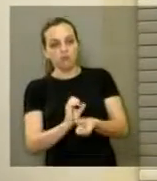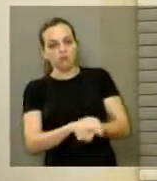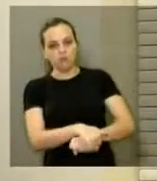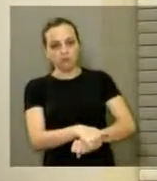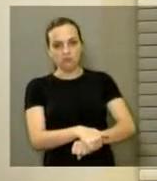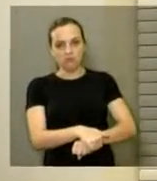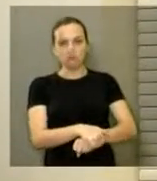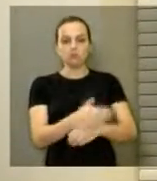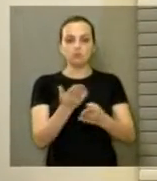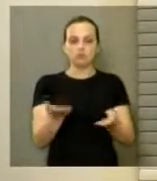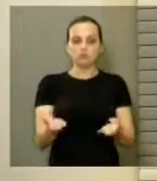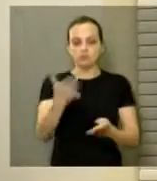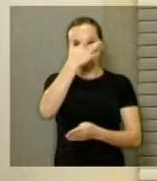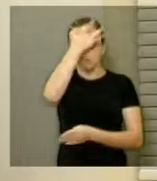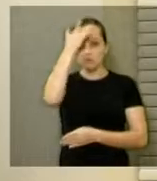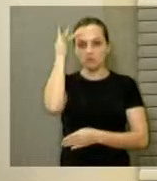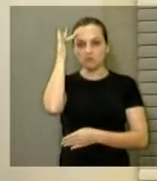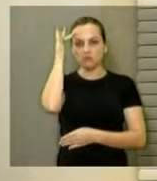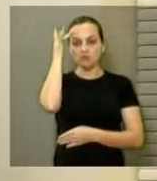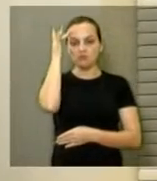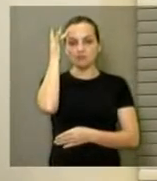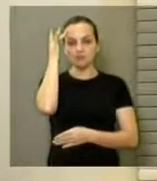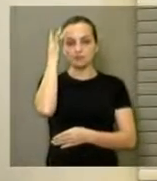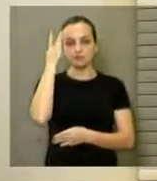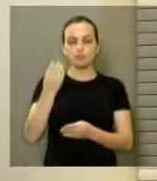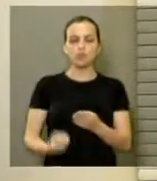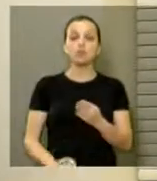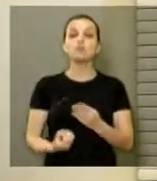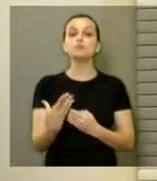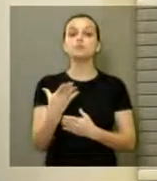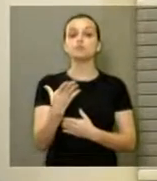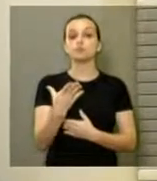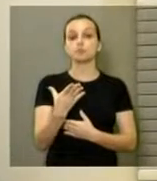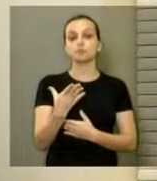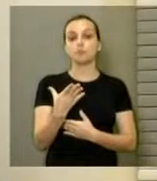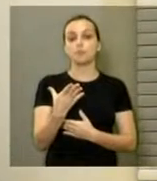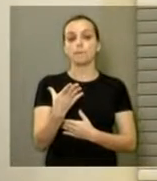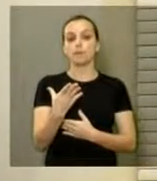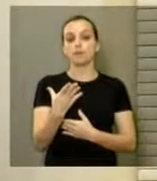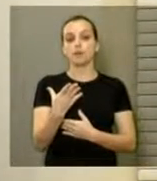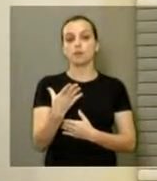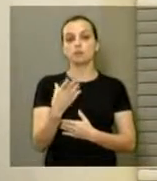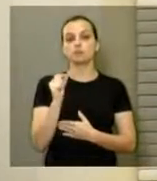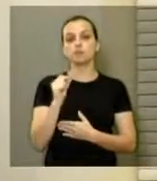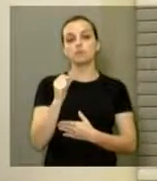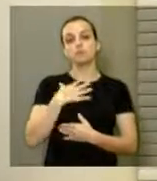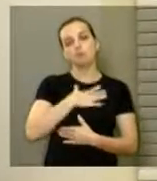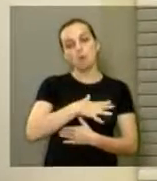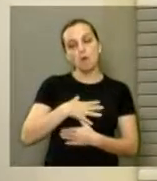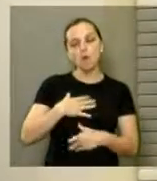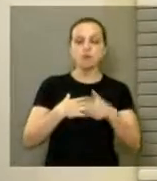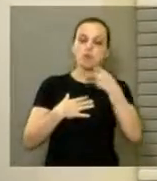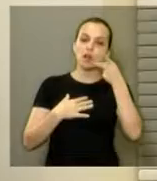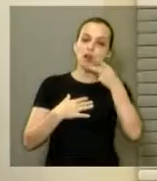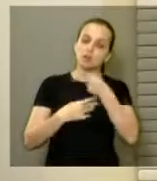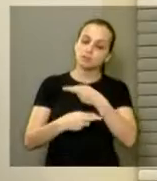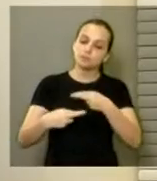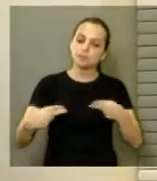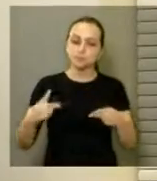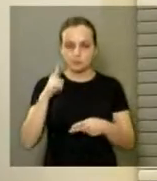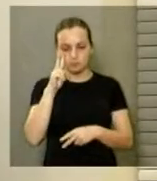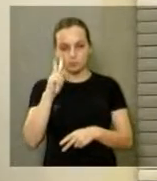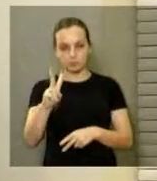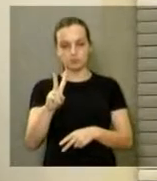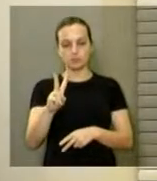Então, pessoas que criaram cargos... Eu gosto de falar das coisas que eu vejo, das coisas